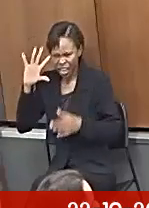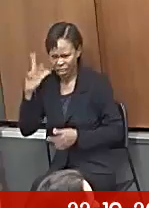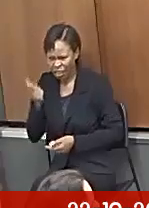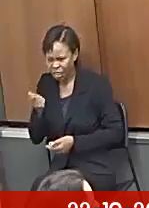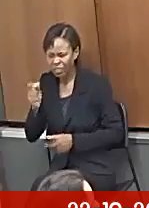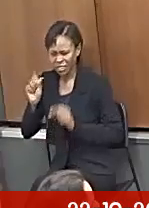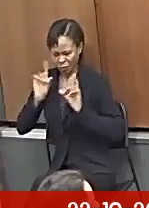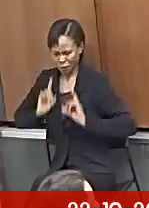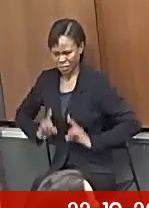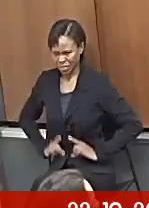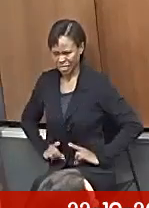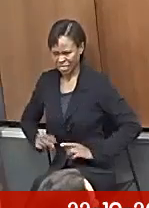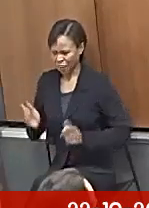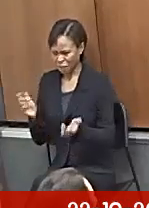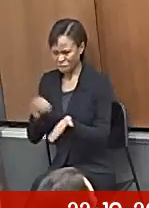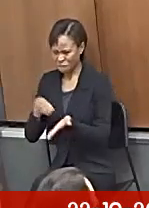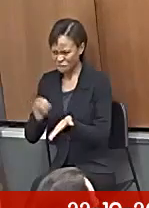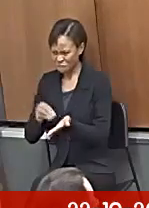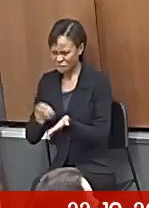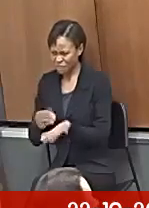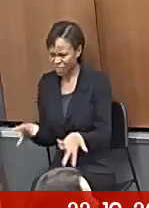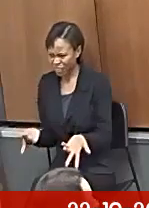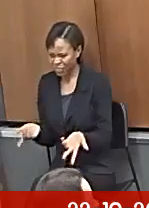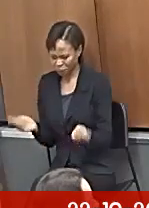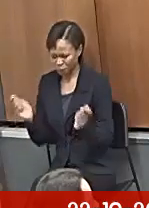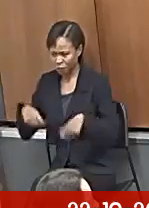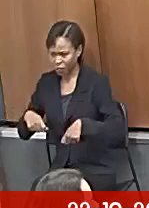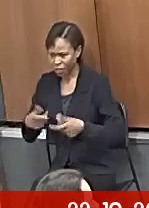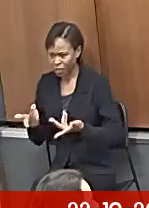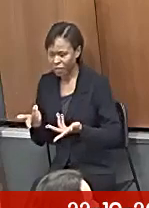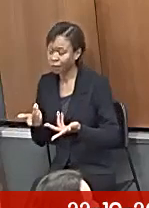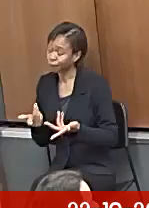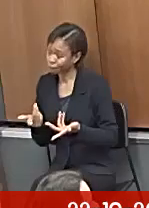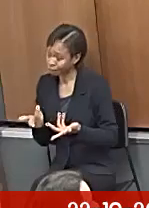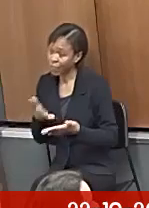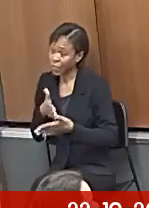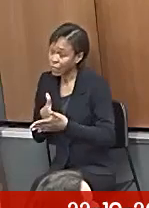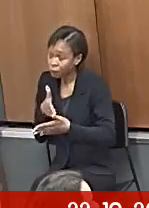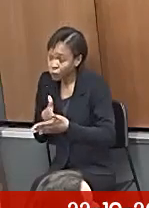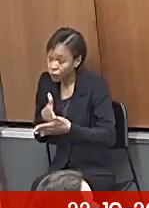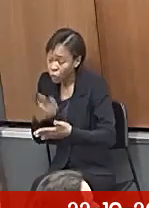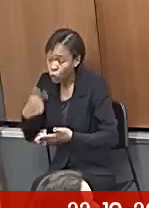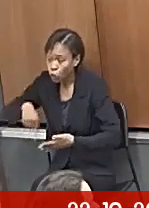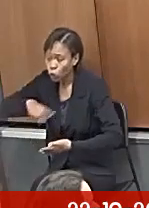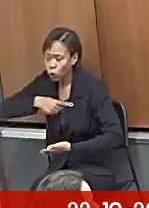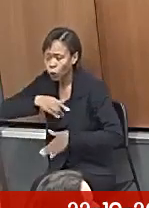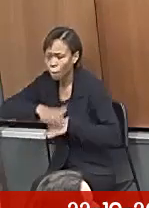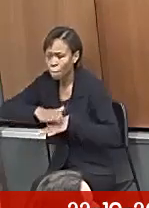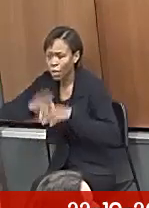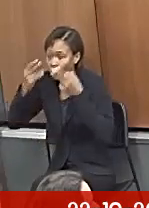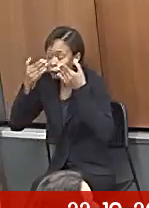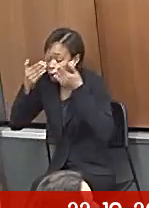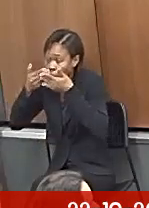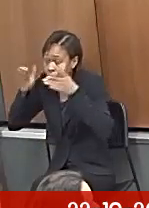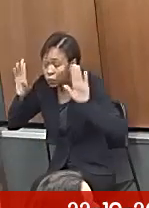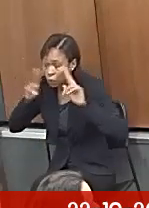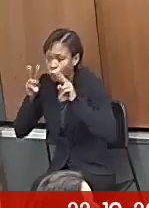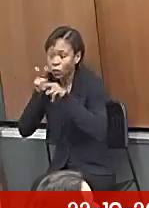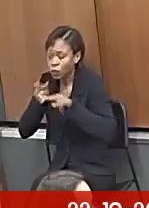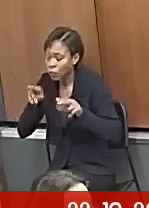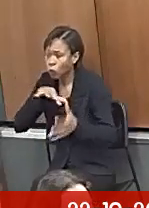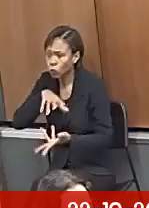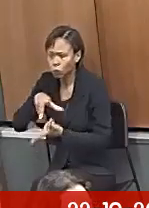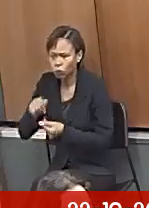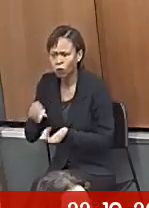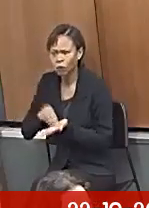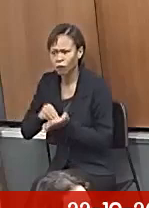defeito, é condição a ser resolvida ou apartada. Limitada é a nossa visão de mundo. É urgente um currículo que acolha